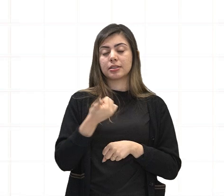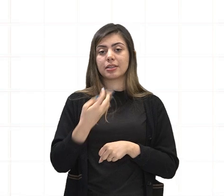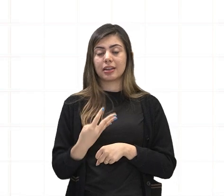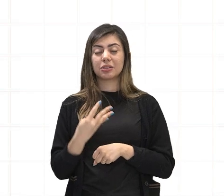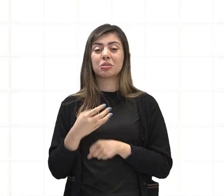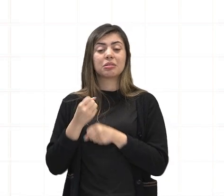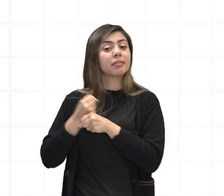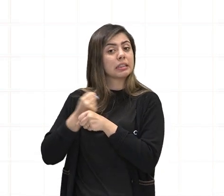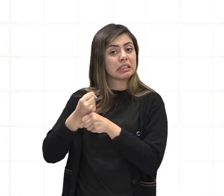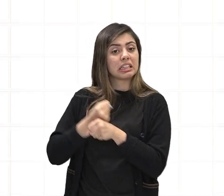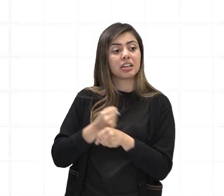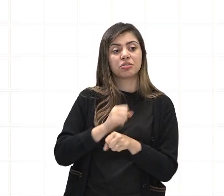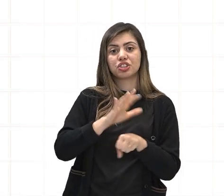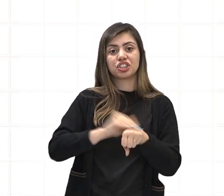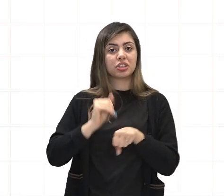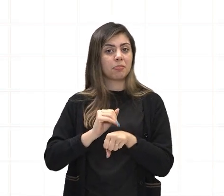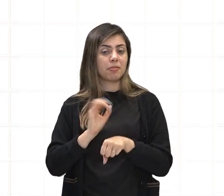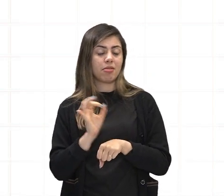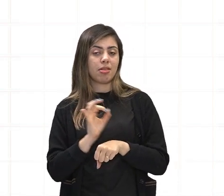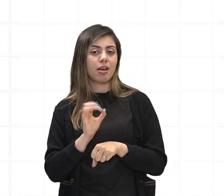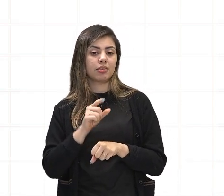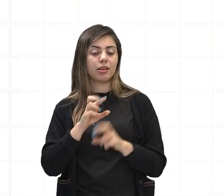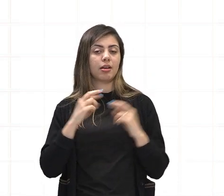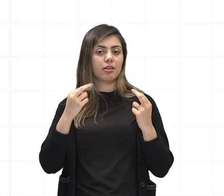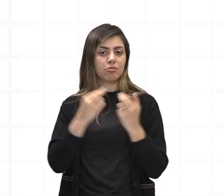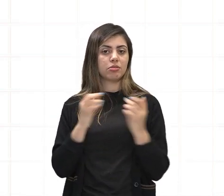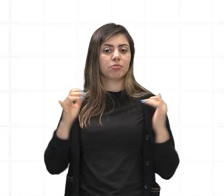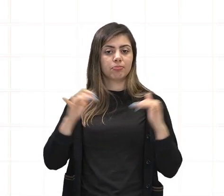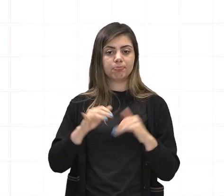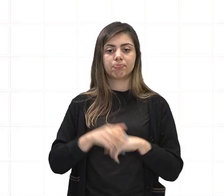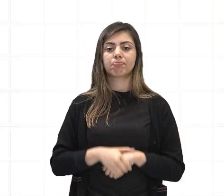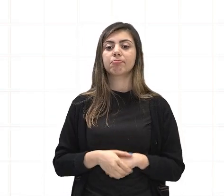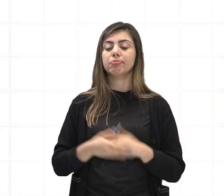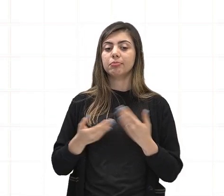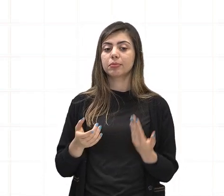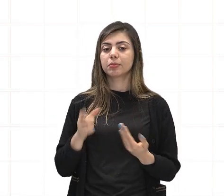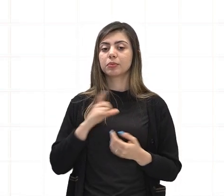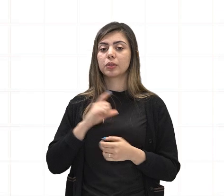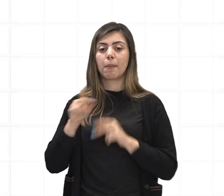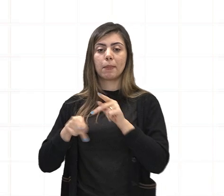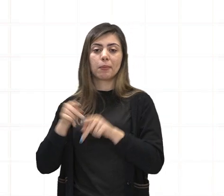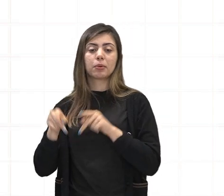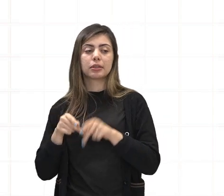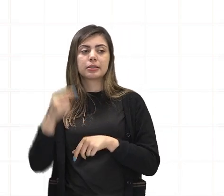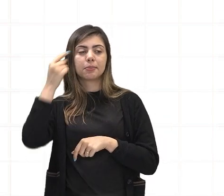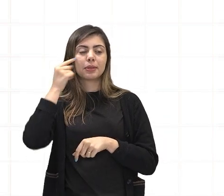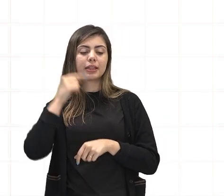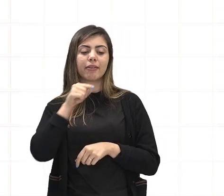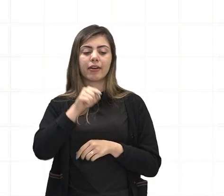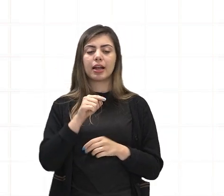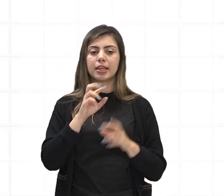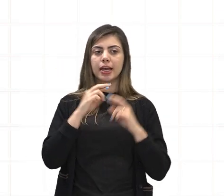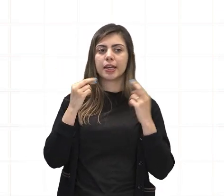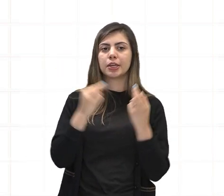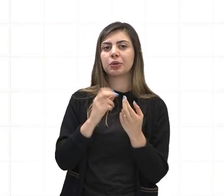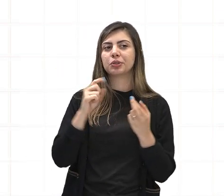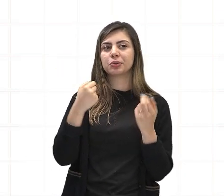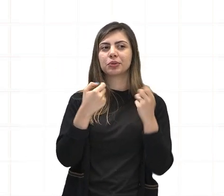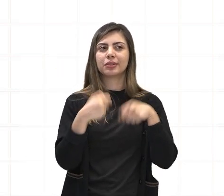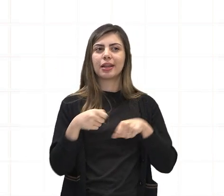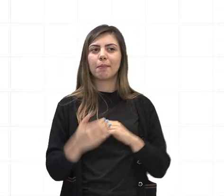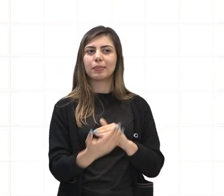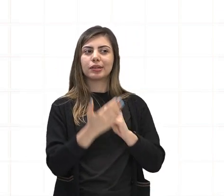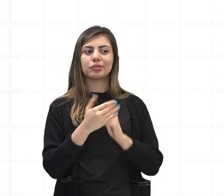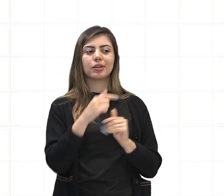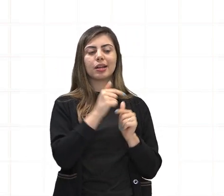fazia bastante tempo que não acontecia uma reunião dessas, não é? Era vista pelo povo como uma